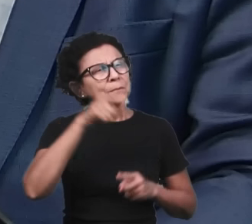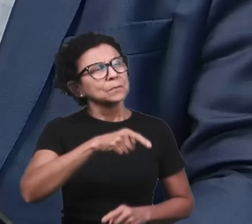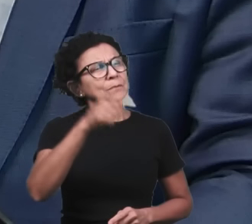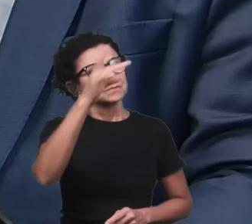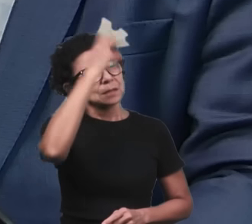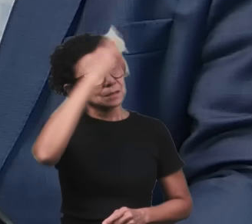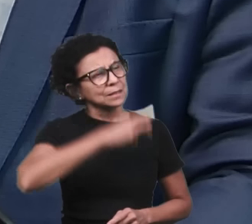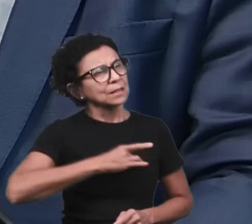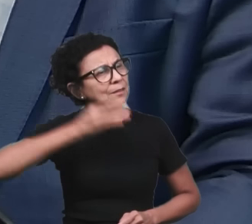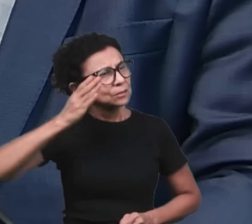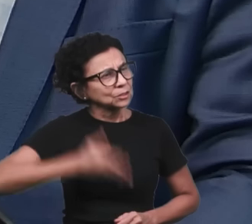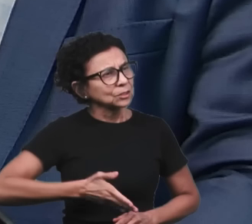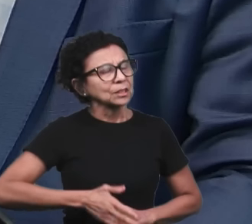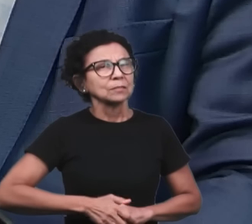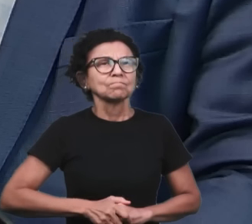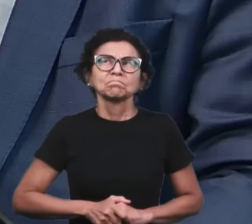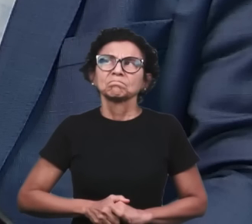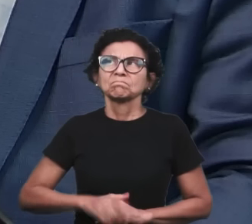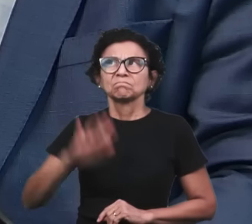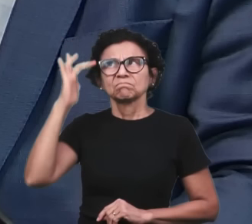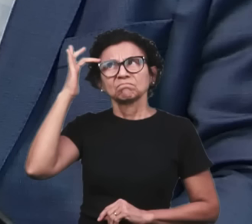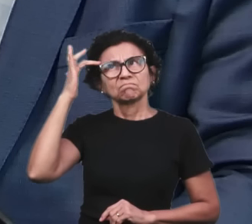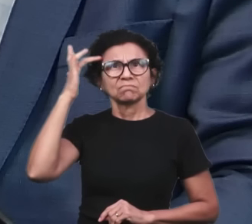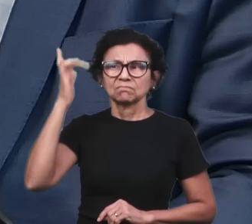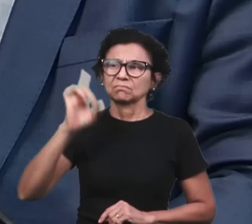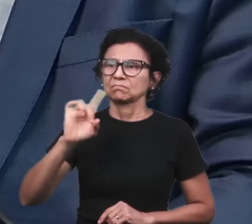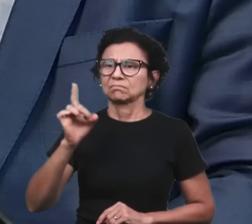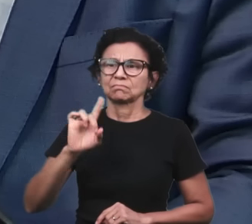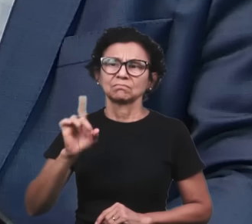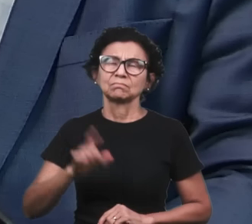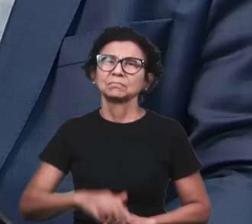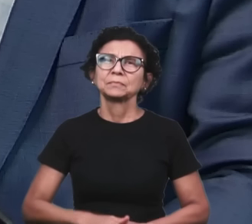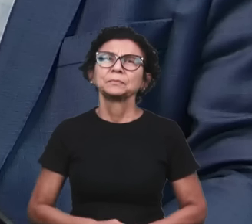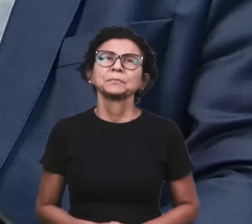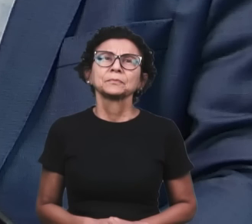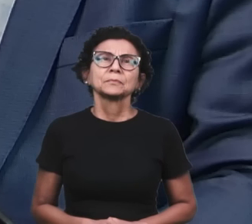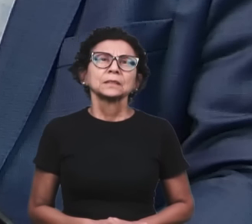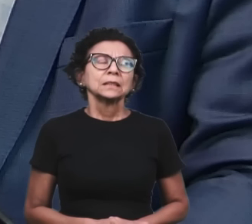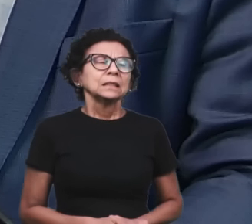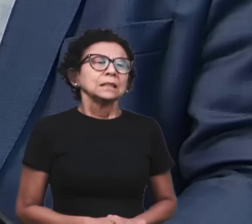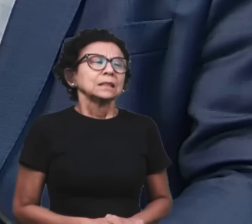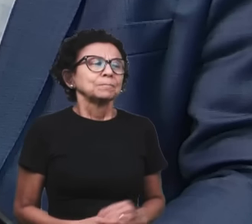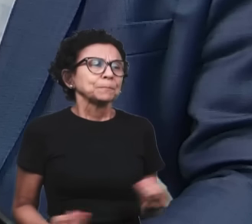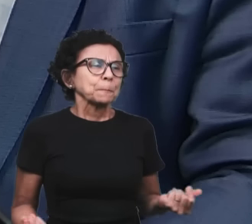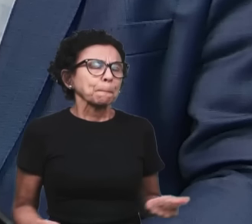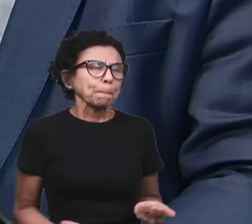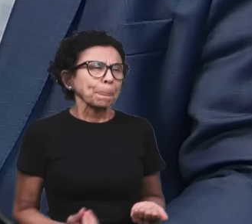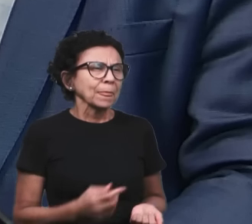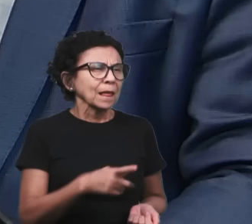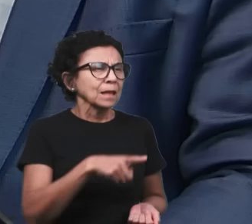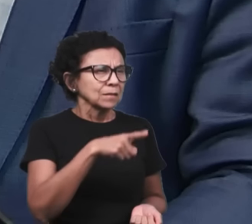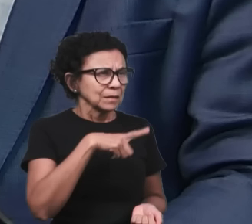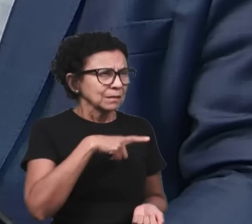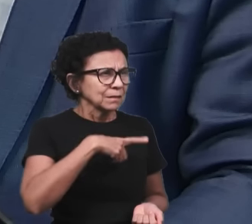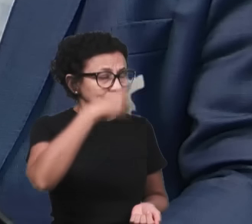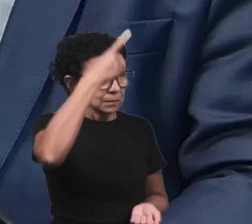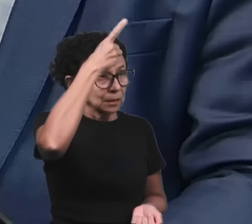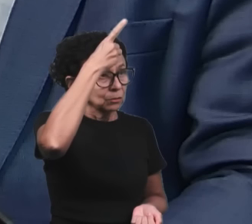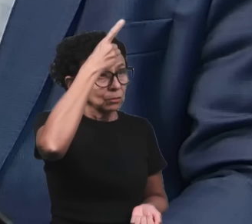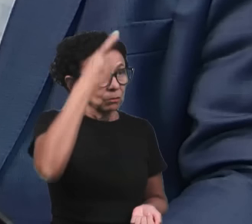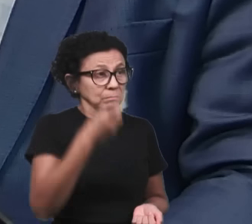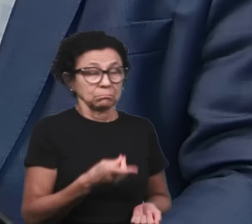Espírito Santo? Eu falei, eu acho que não. Aí eles falaram assim, você tem dons espirituais? Eu falei,